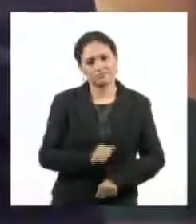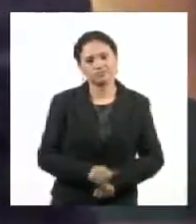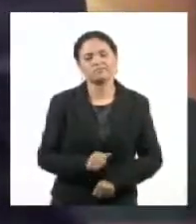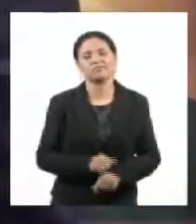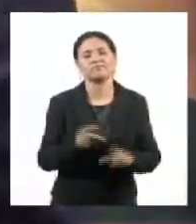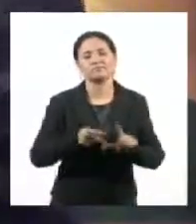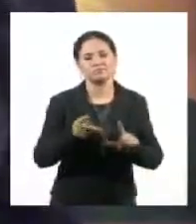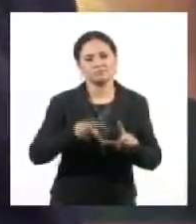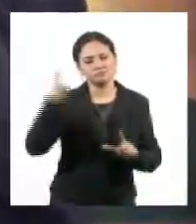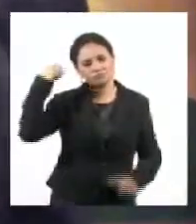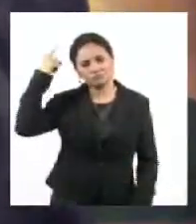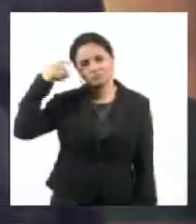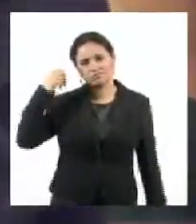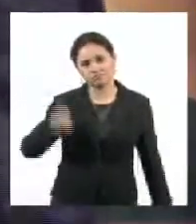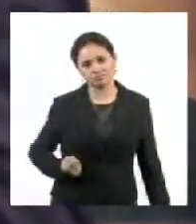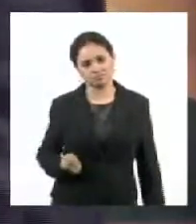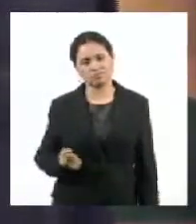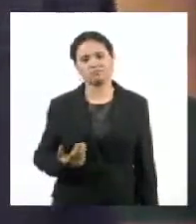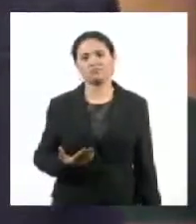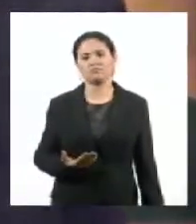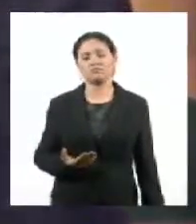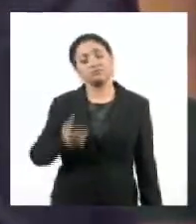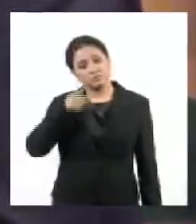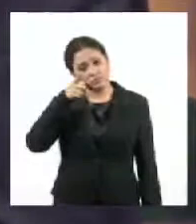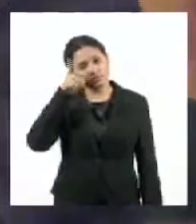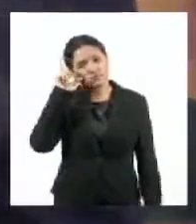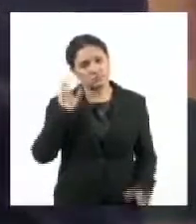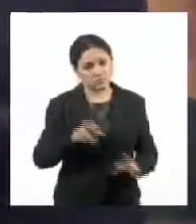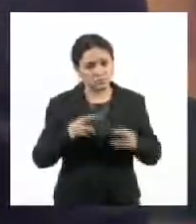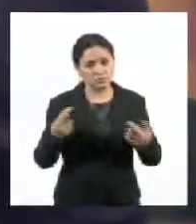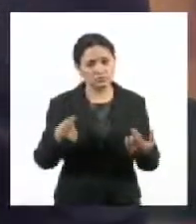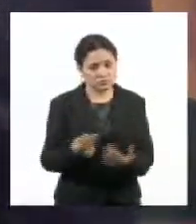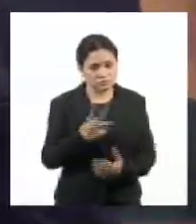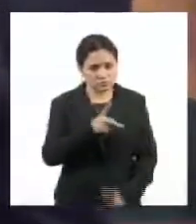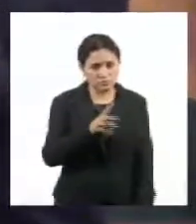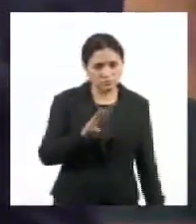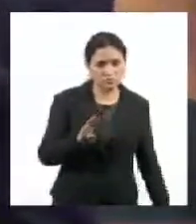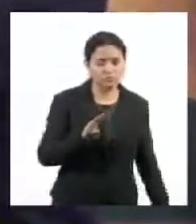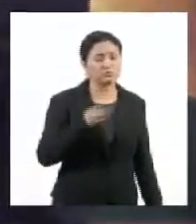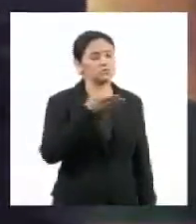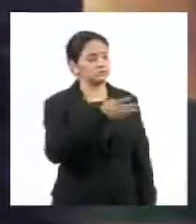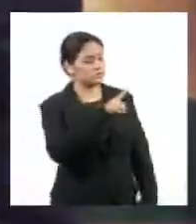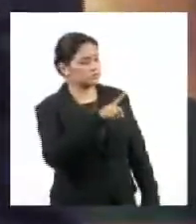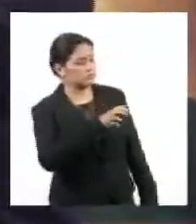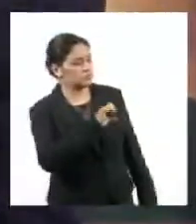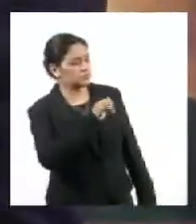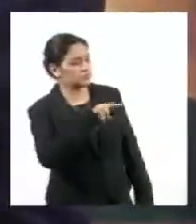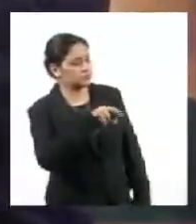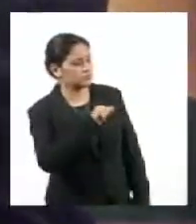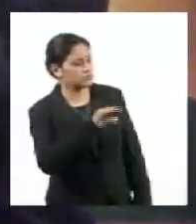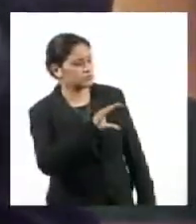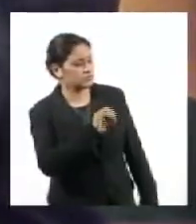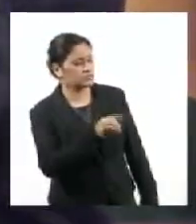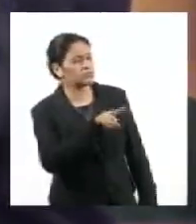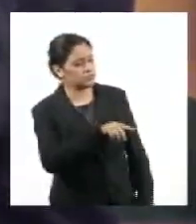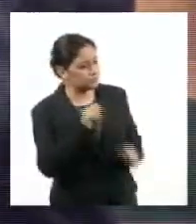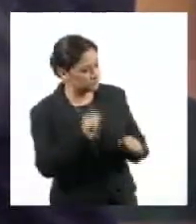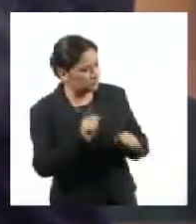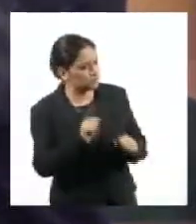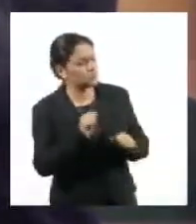Ribamar. Senhoras e senhores, ontem na audiência pública, deputado Zé Inácio, o senhor pôde constatar com seus olhos, com seus